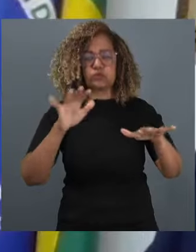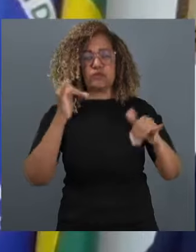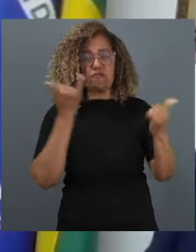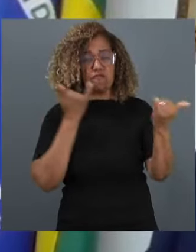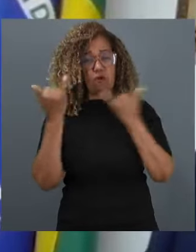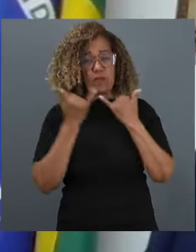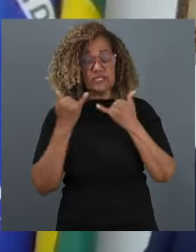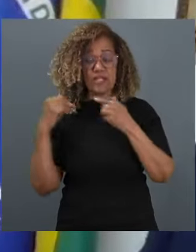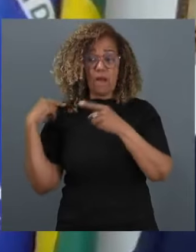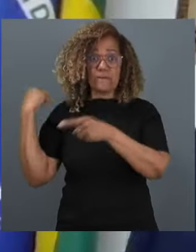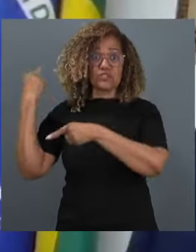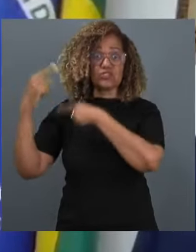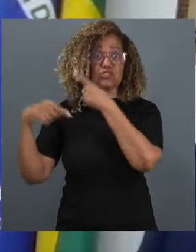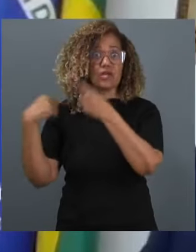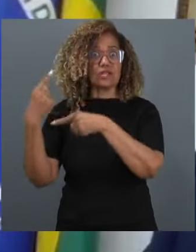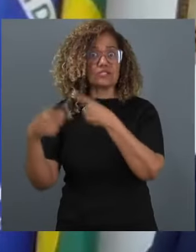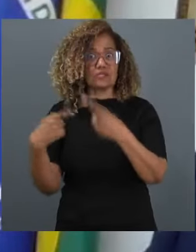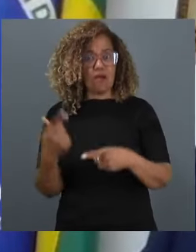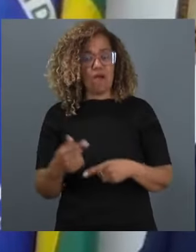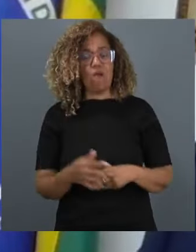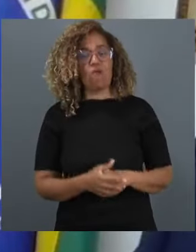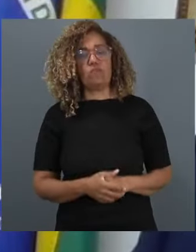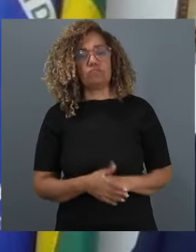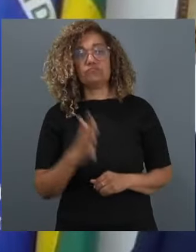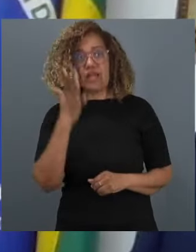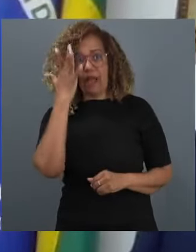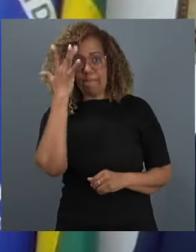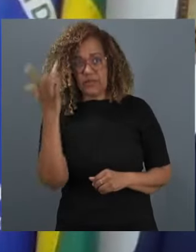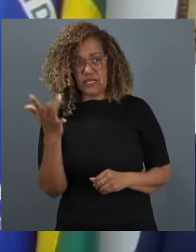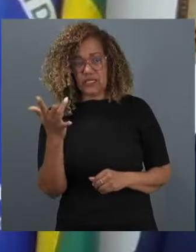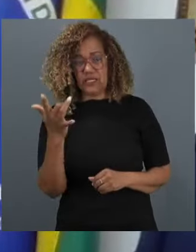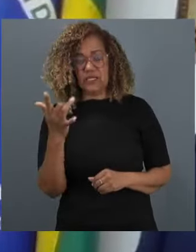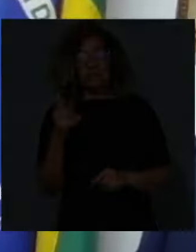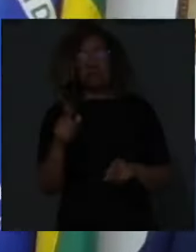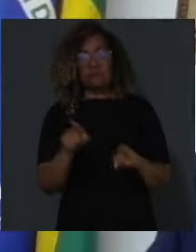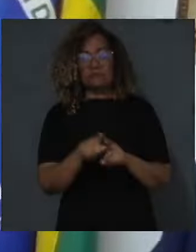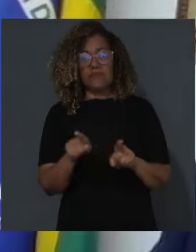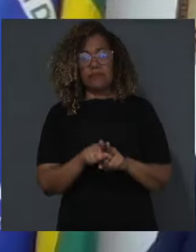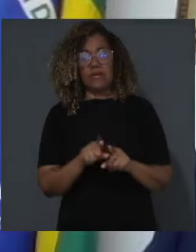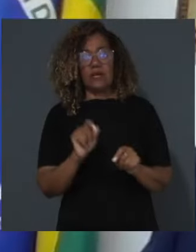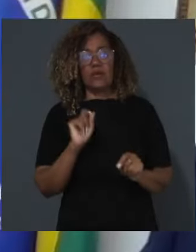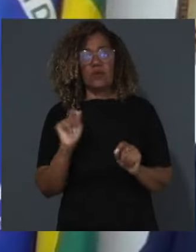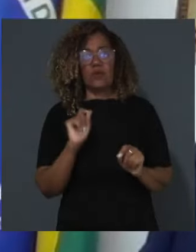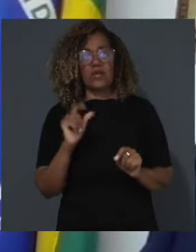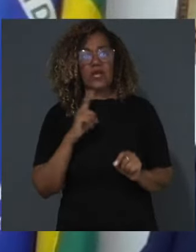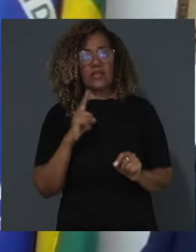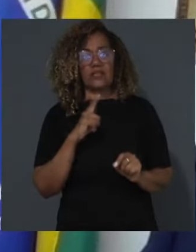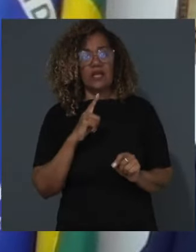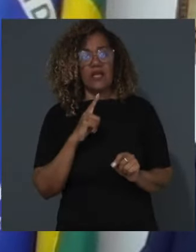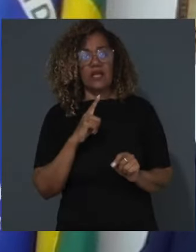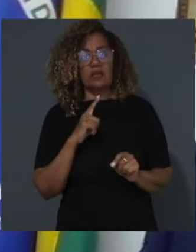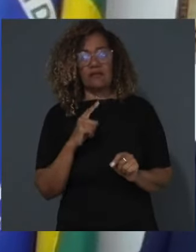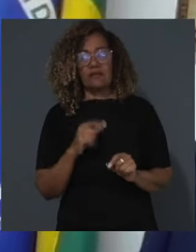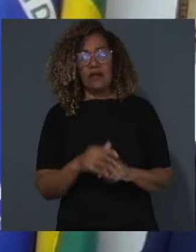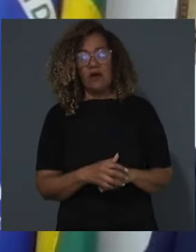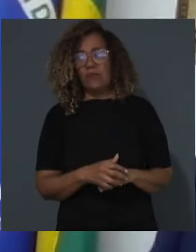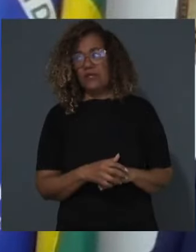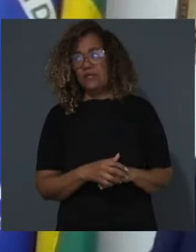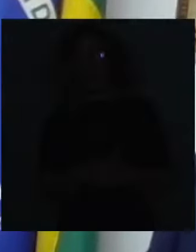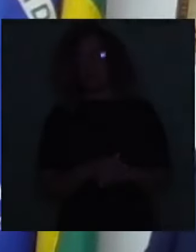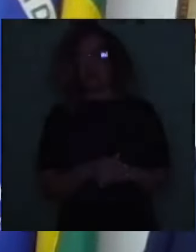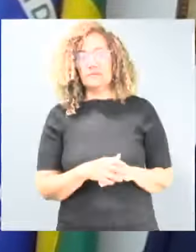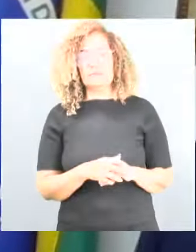gerações esse voto amanhã. Também tem lá um